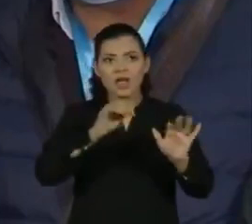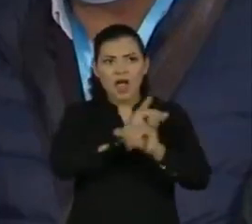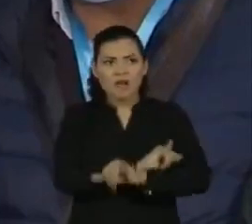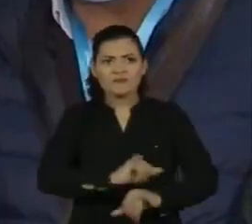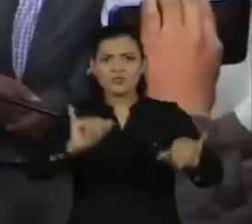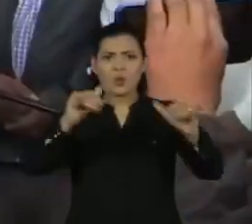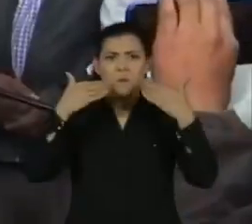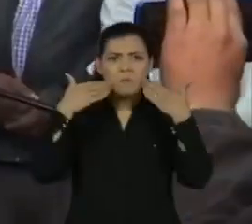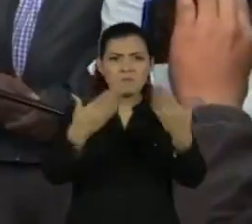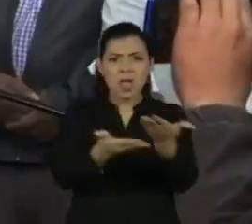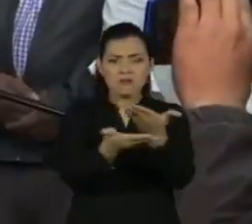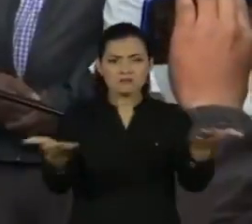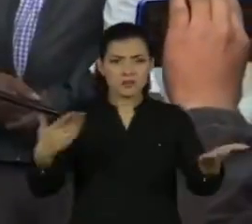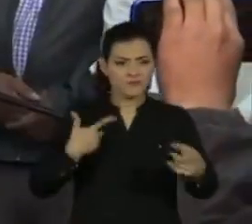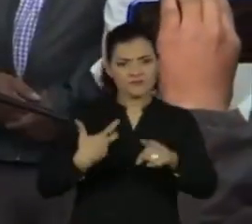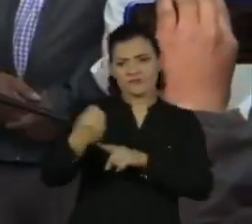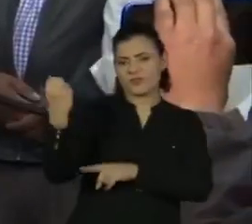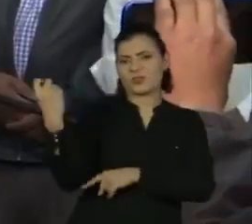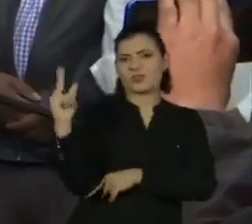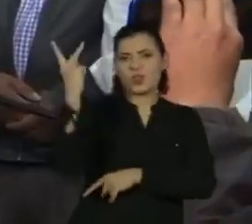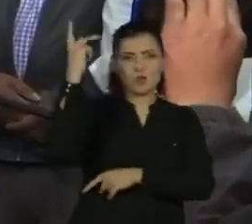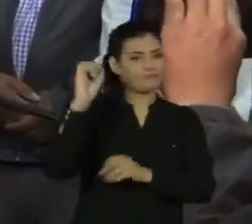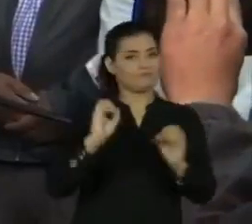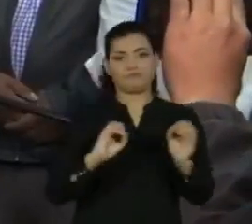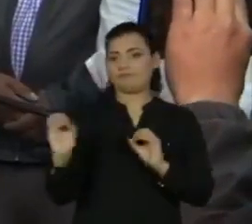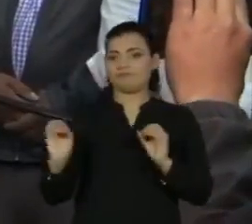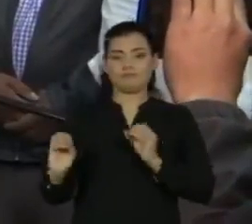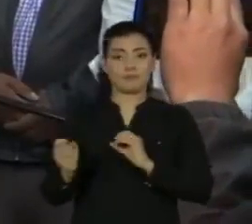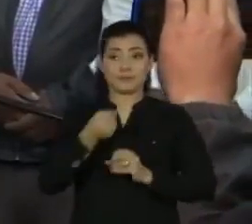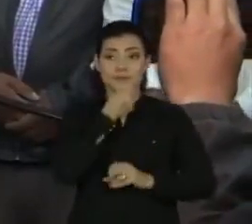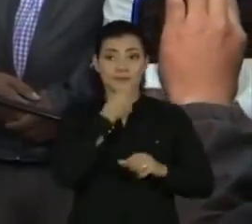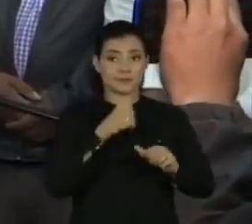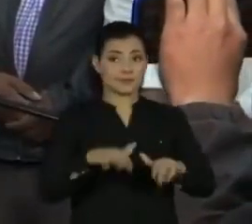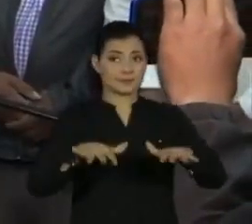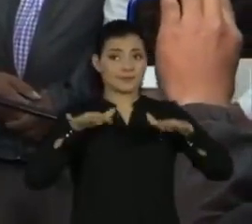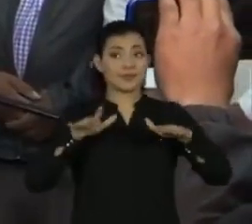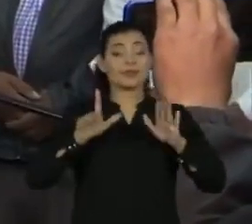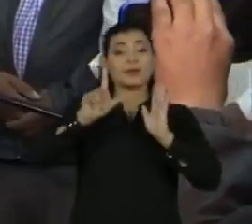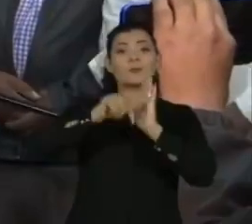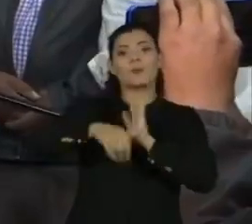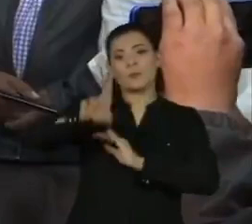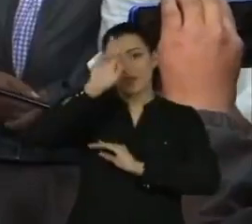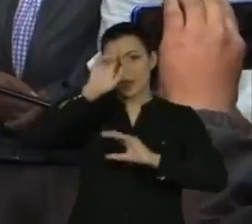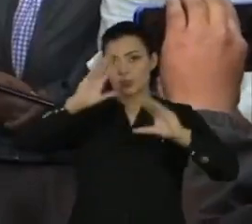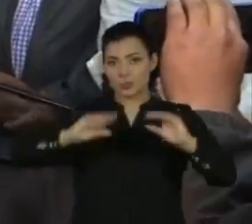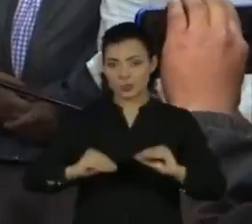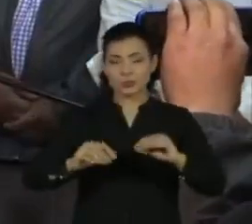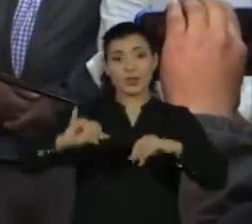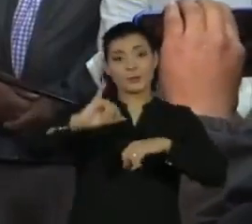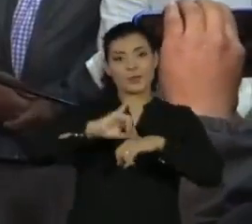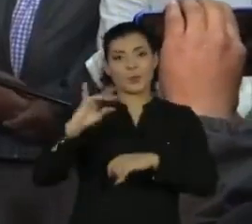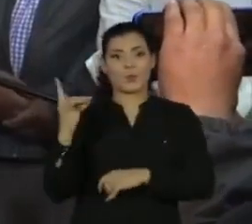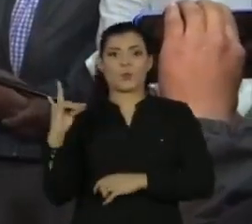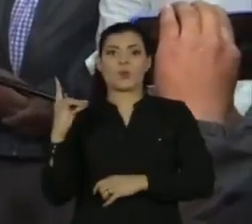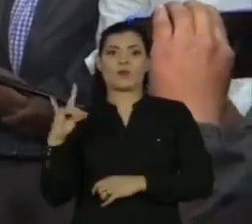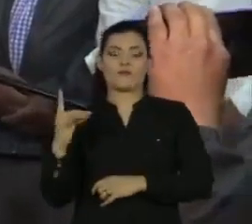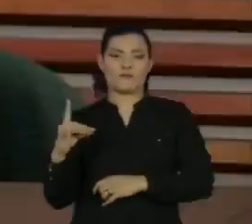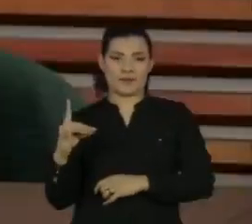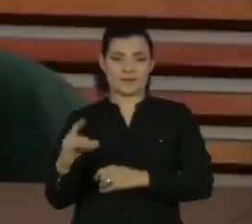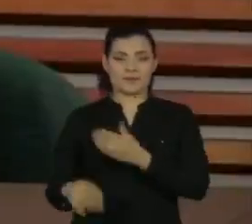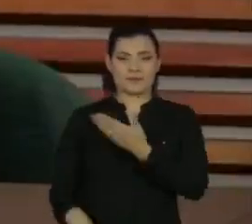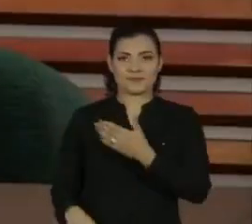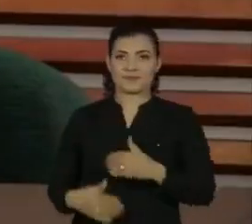afirmou explicitamente sua vitória na entrevista coletiva que deu pouco depois da meia-noite na capital boliviana, La